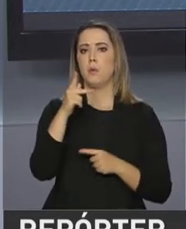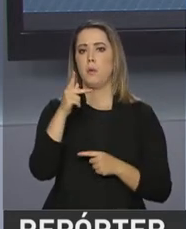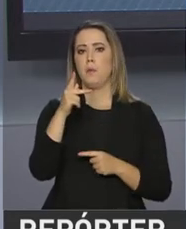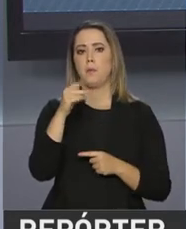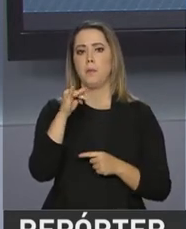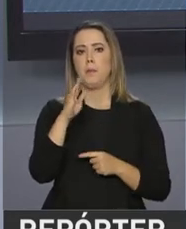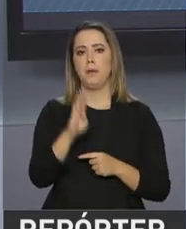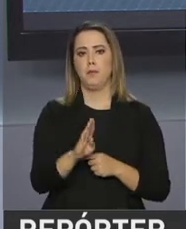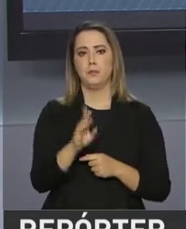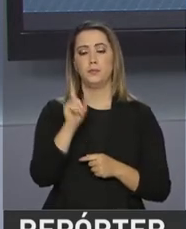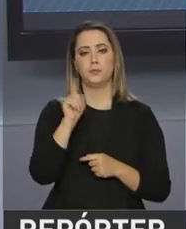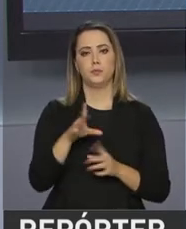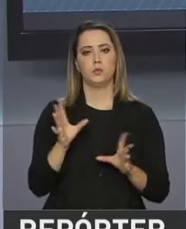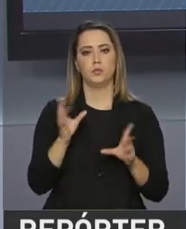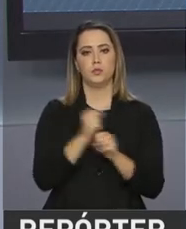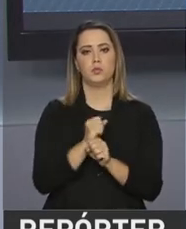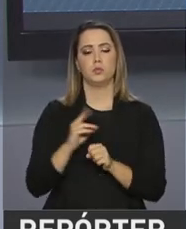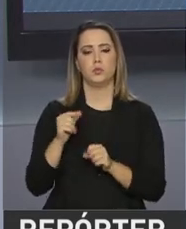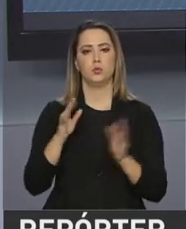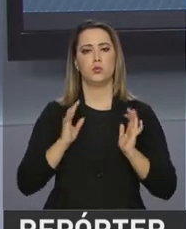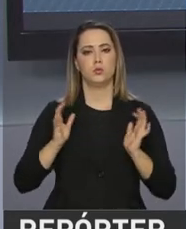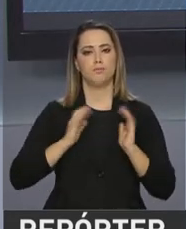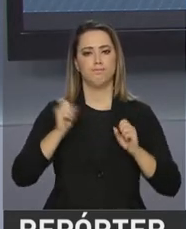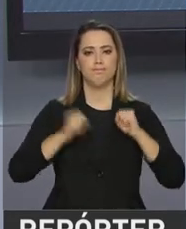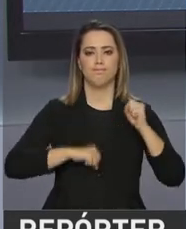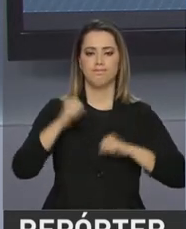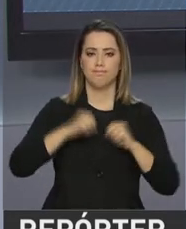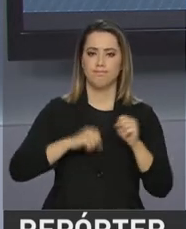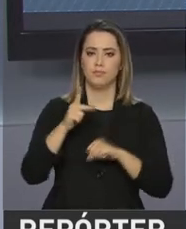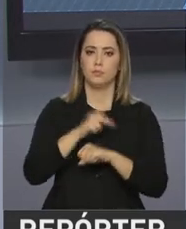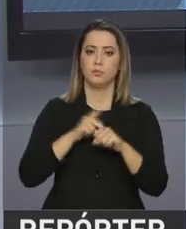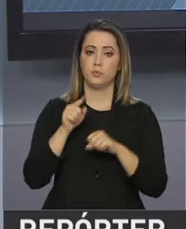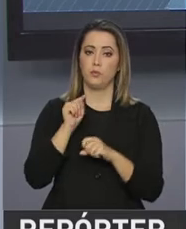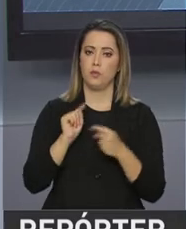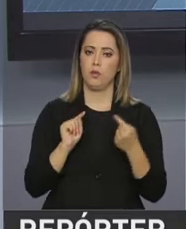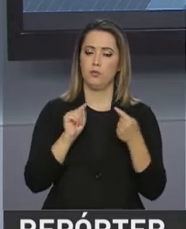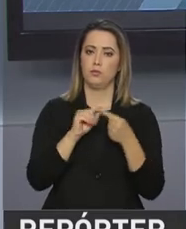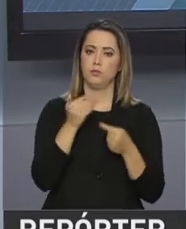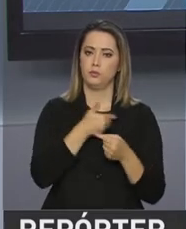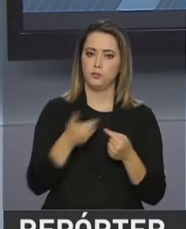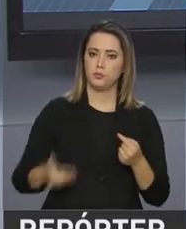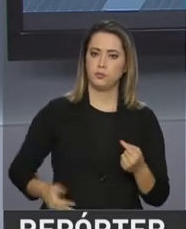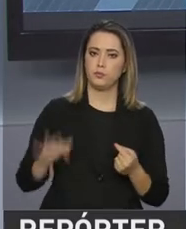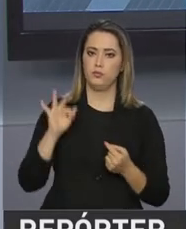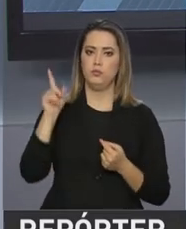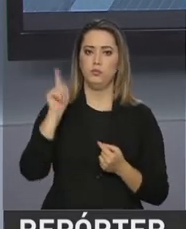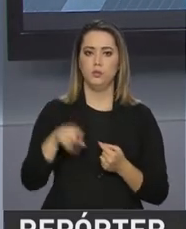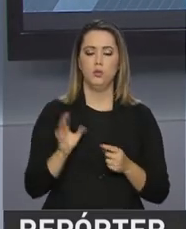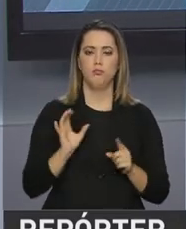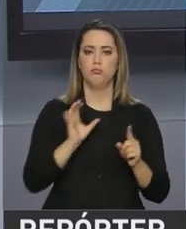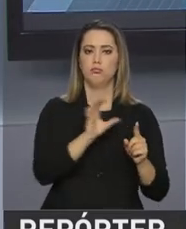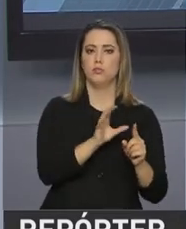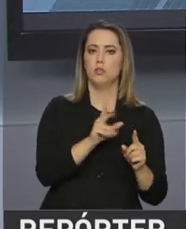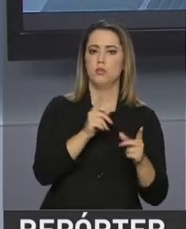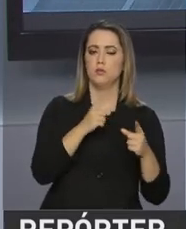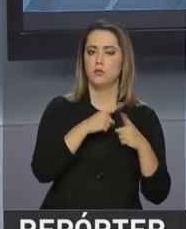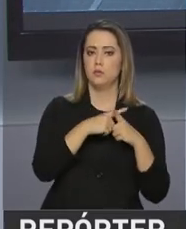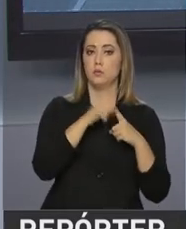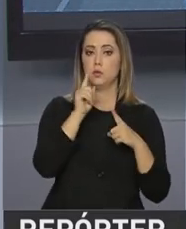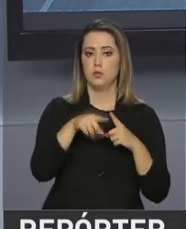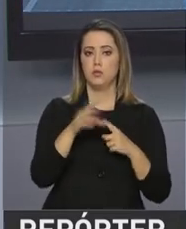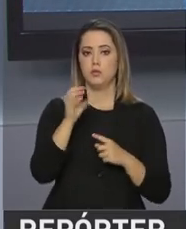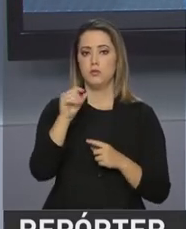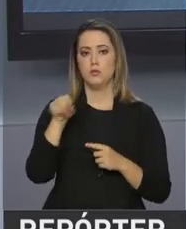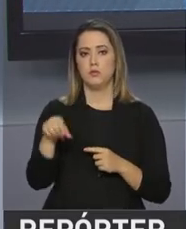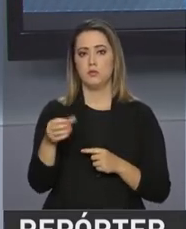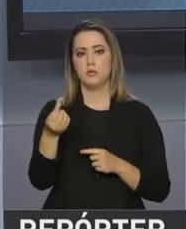bruto pib que é a soma de toda a riqueza produzida no país de acordo com o governo federal esse impacto positivo será